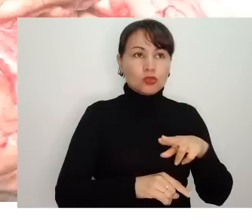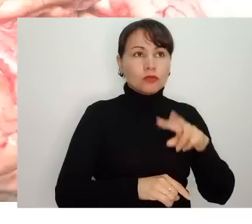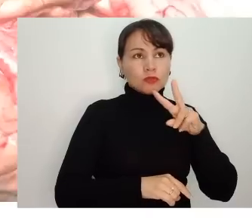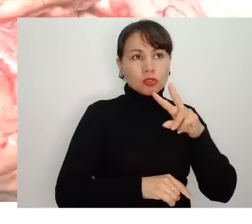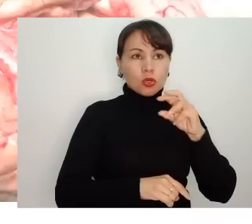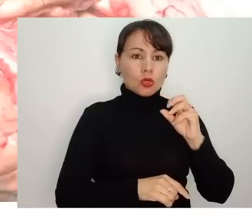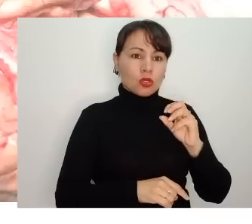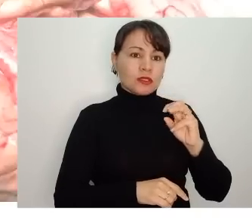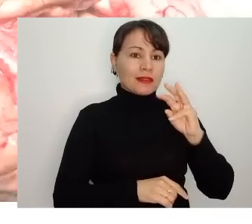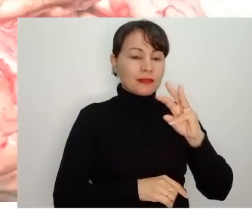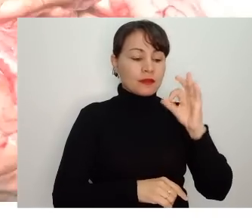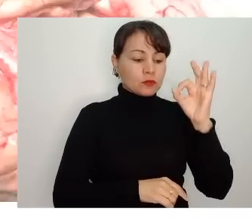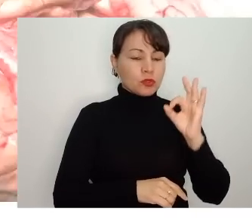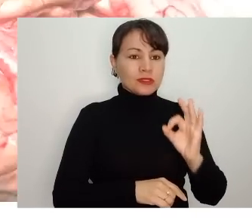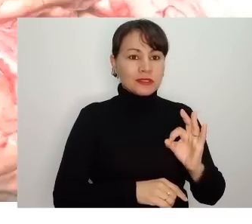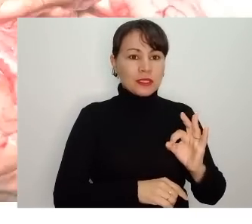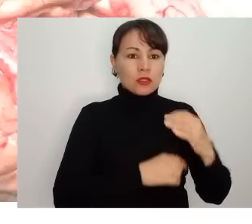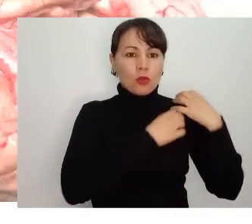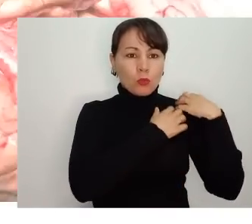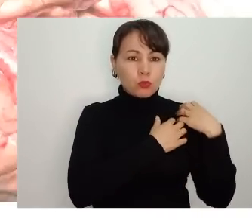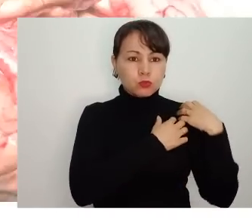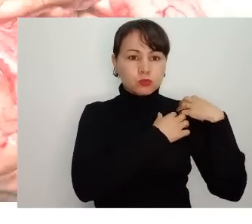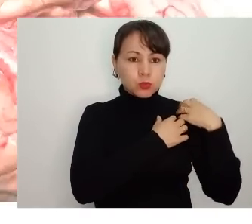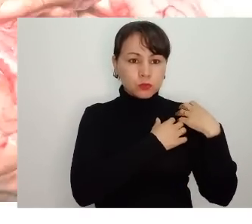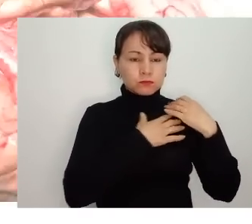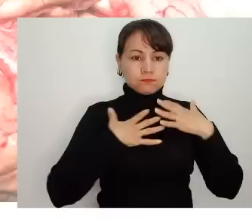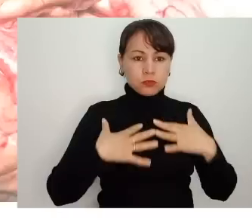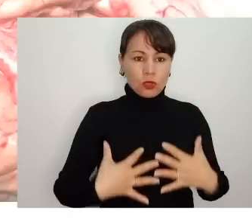de 2 a 3% do peso corporal,